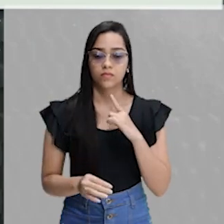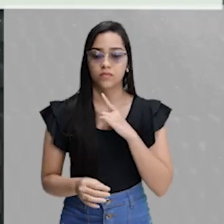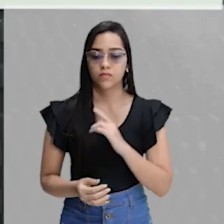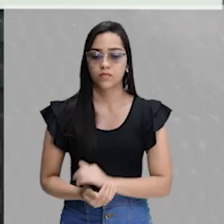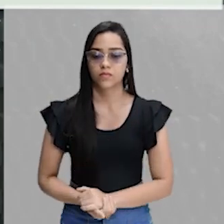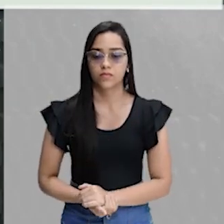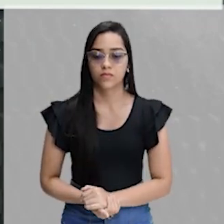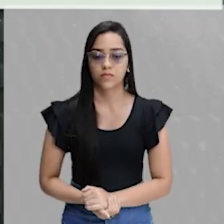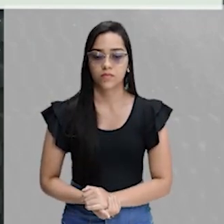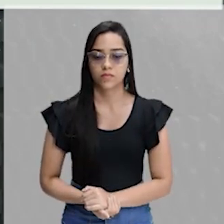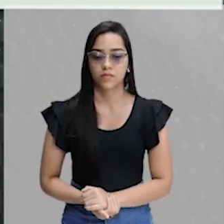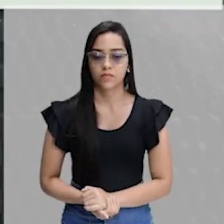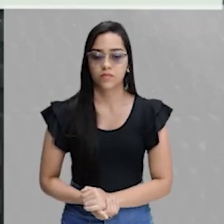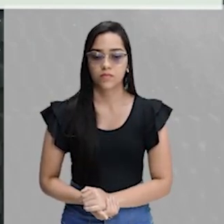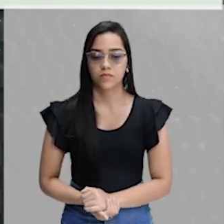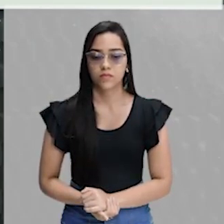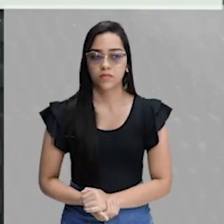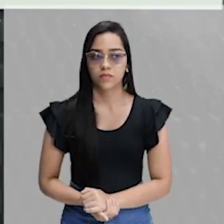de 100 newtons.